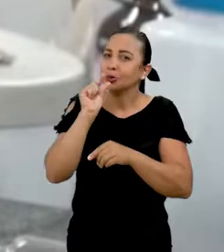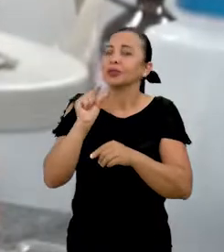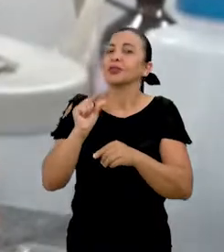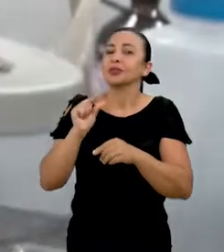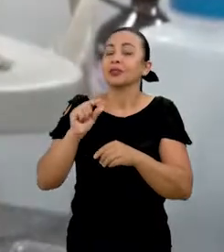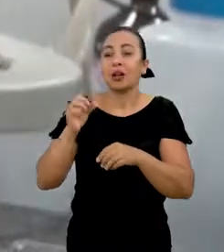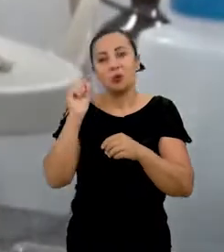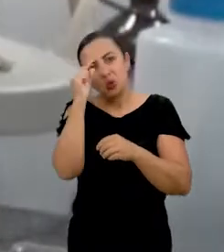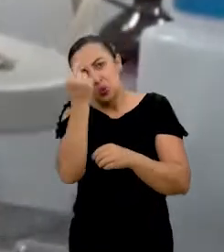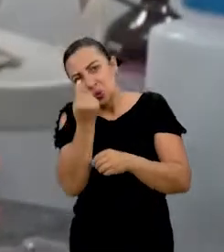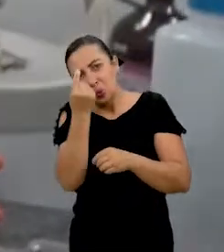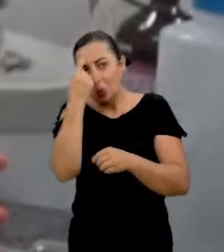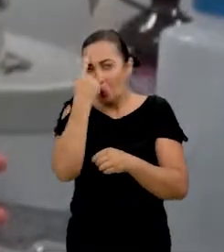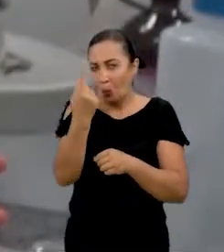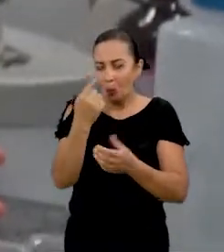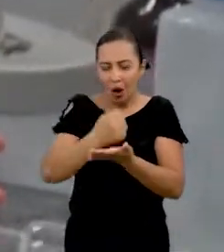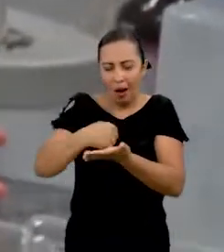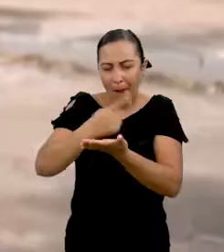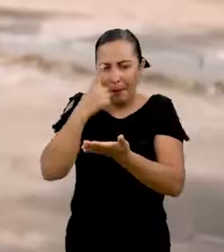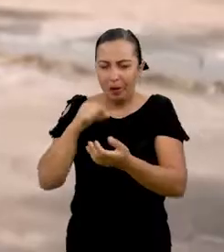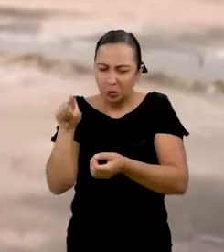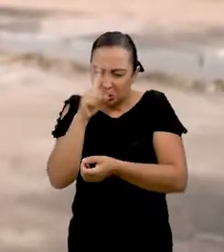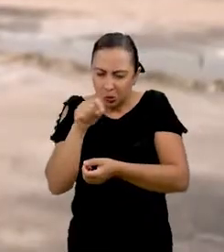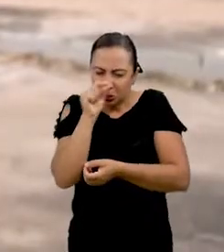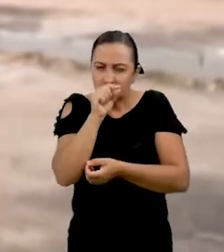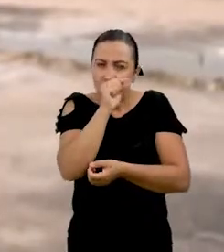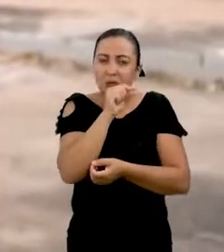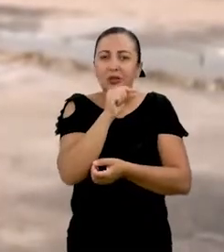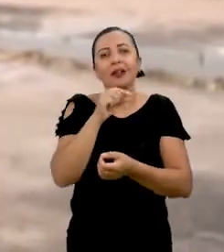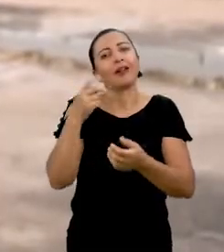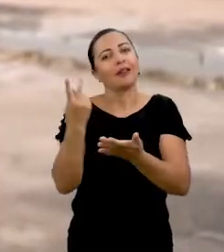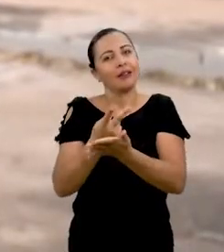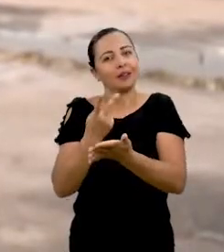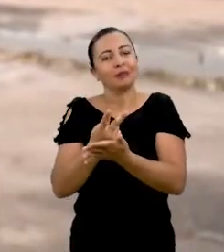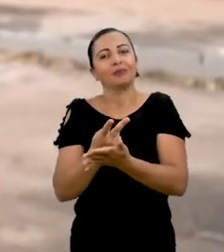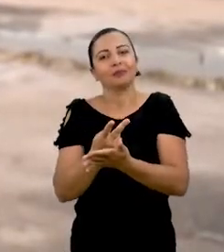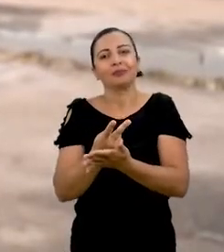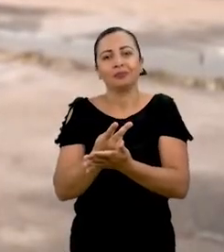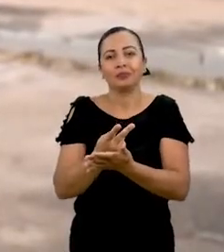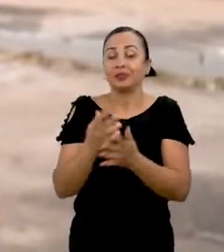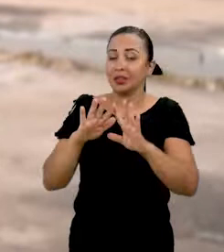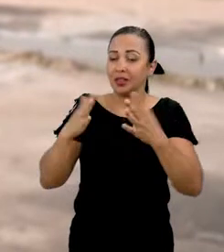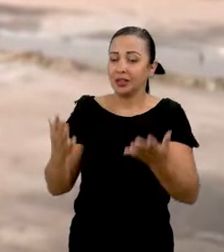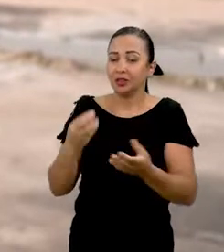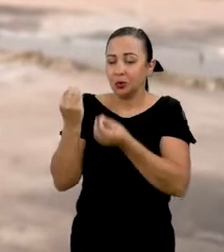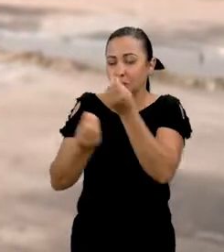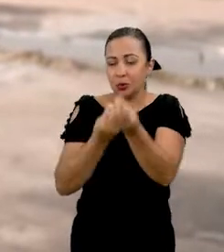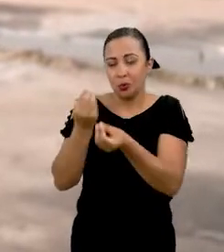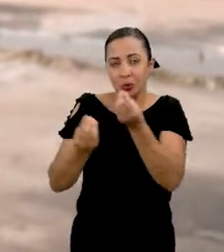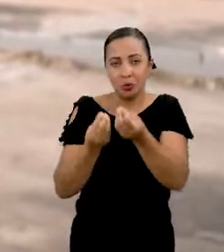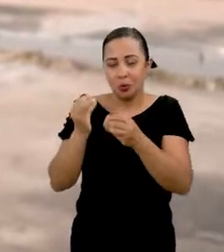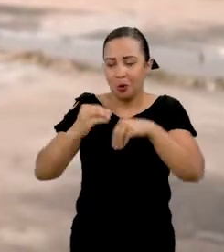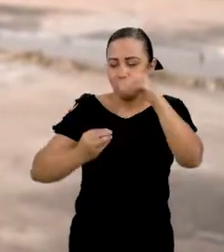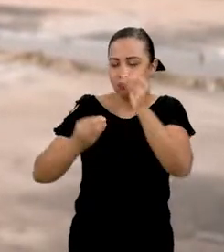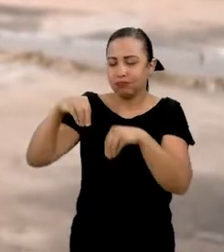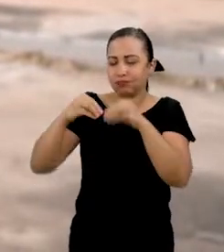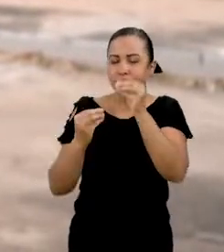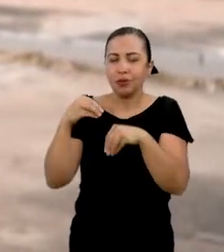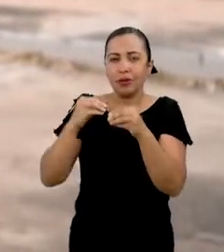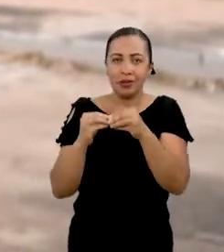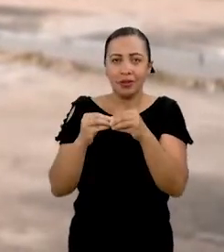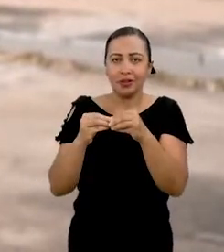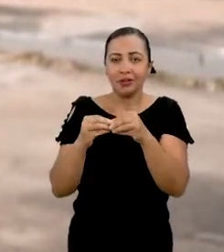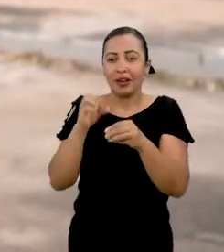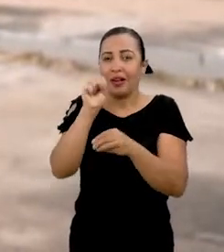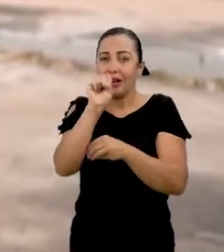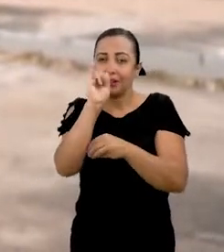a gente vem com uma molécula só, quando se usa o medicamento sintético. Então, como a molécula sintética é